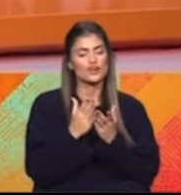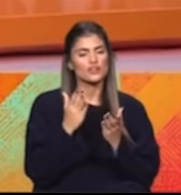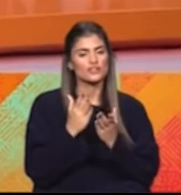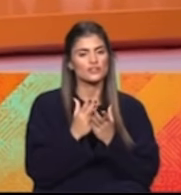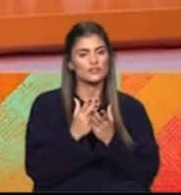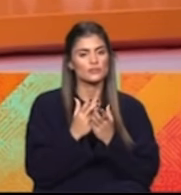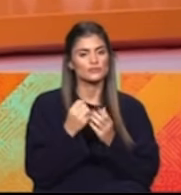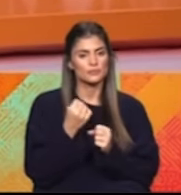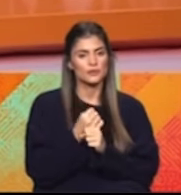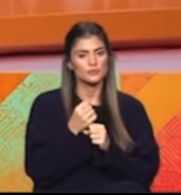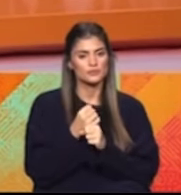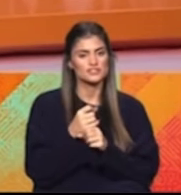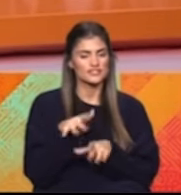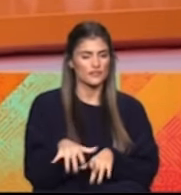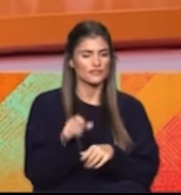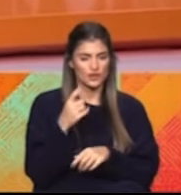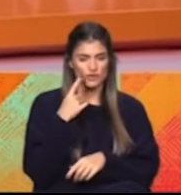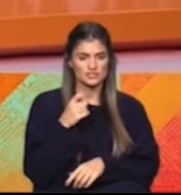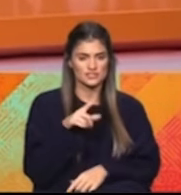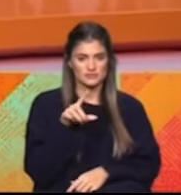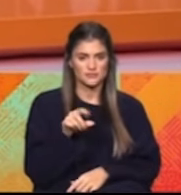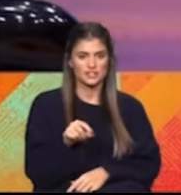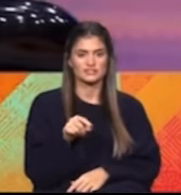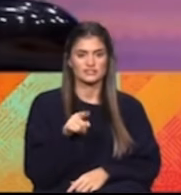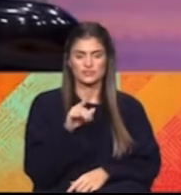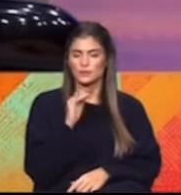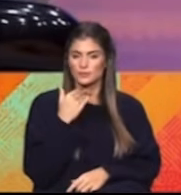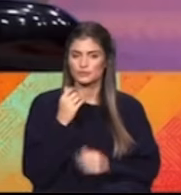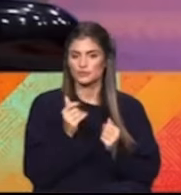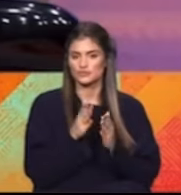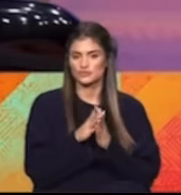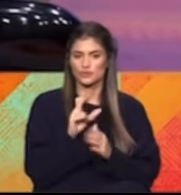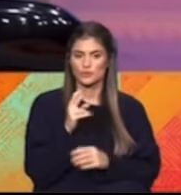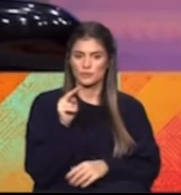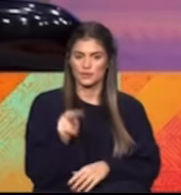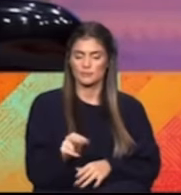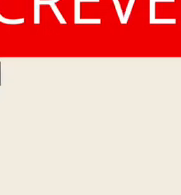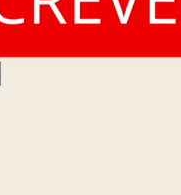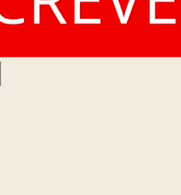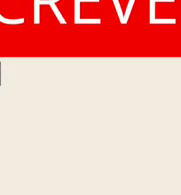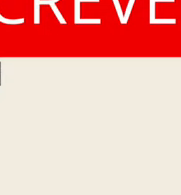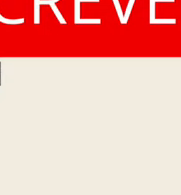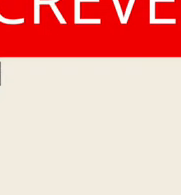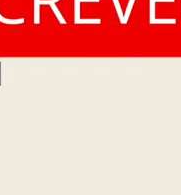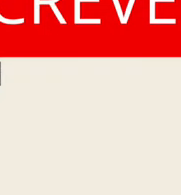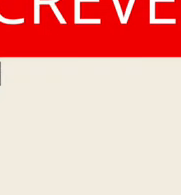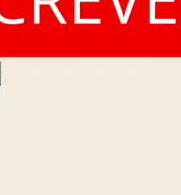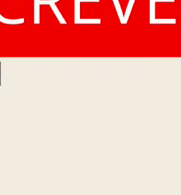desenvolve e nota-se aqui estes talentos todos. Ruben, muitos parabéns. Continua. Muito bem.